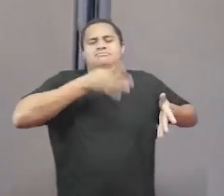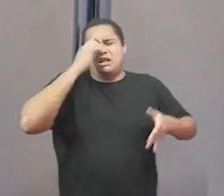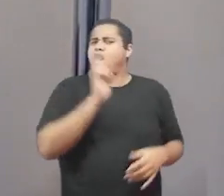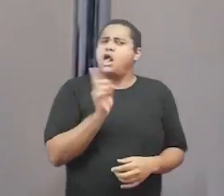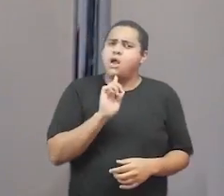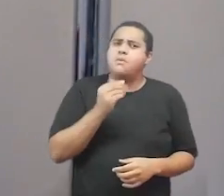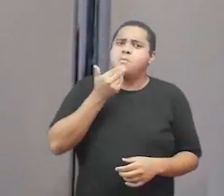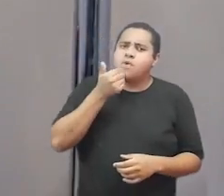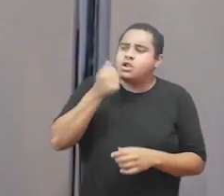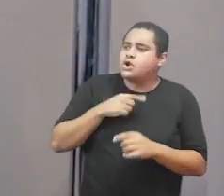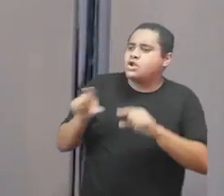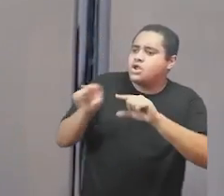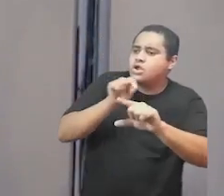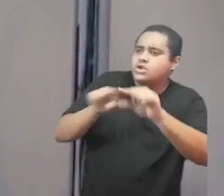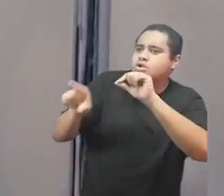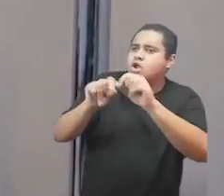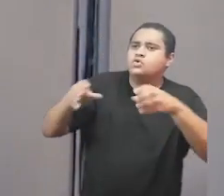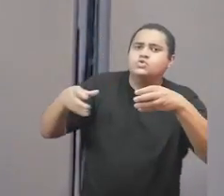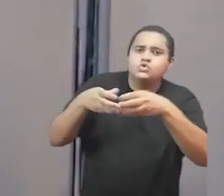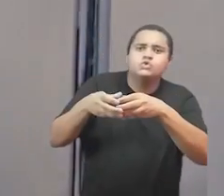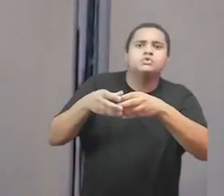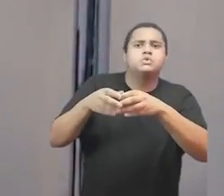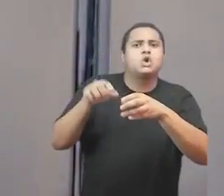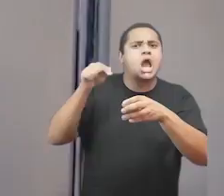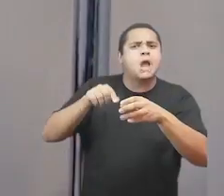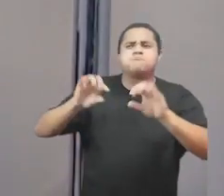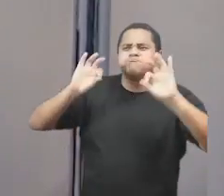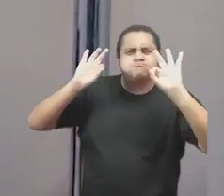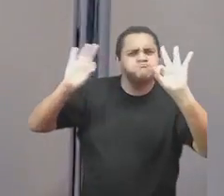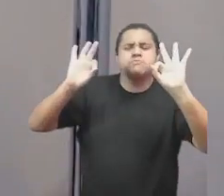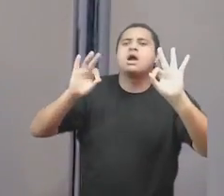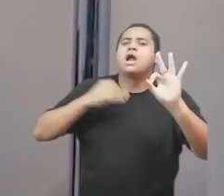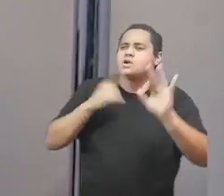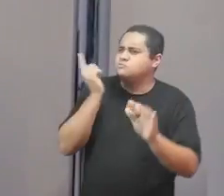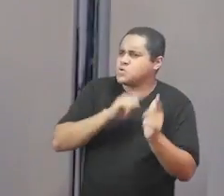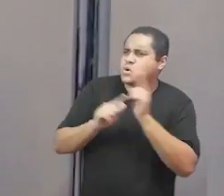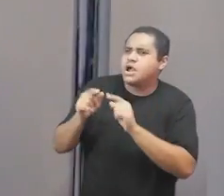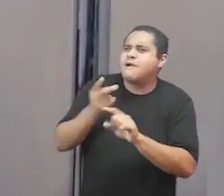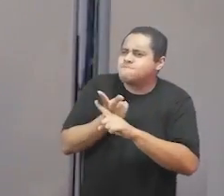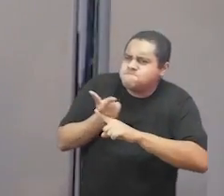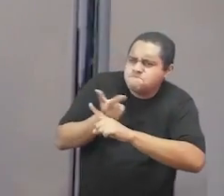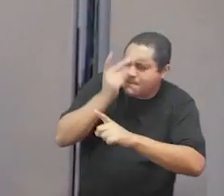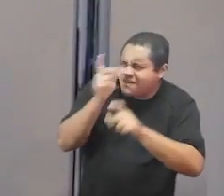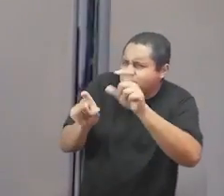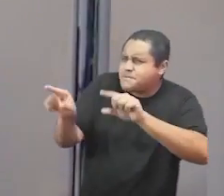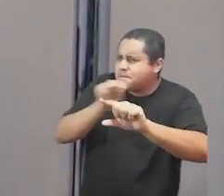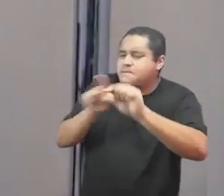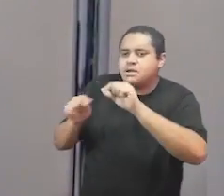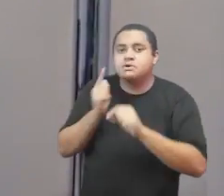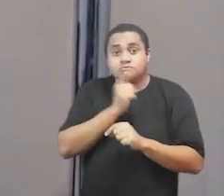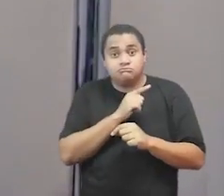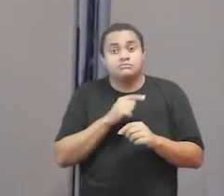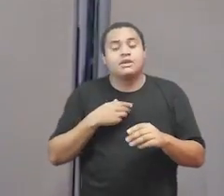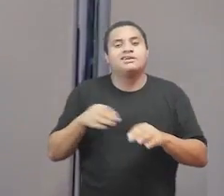melhor ir com um time foda. E eu fui atrás e de buscar, contratar um time foda e deu certo. E